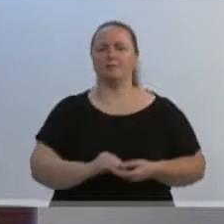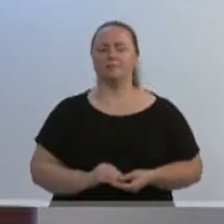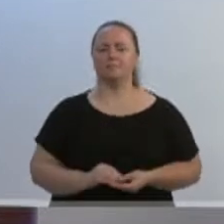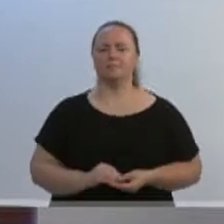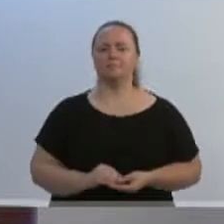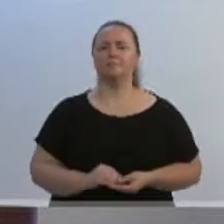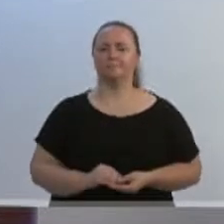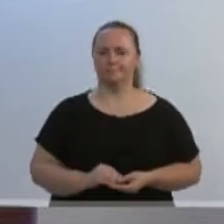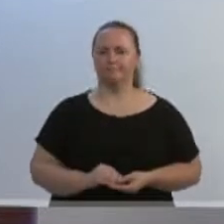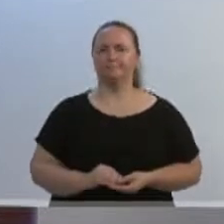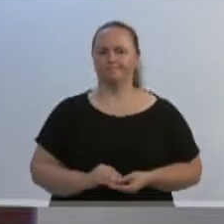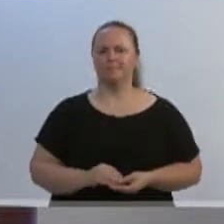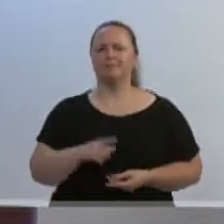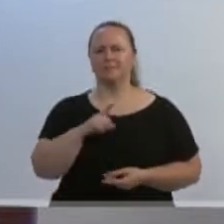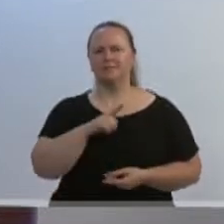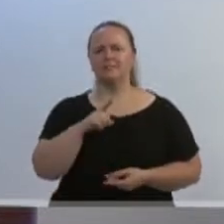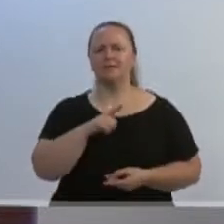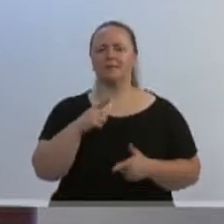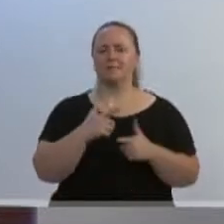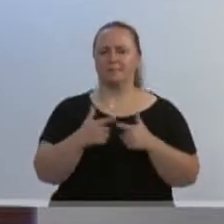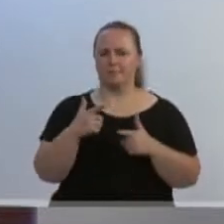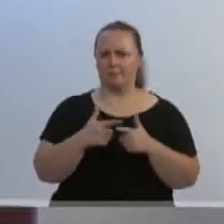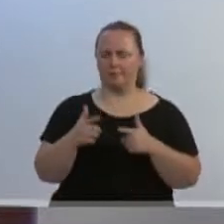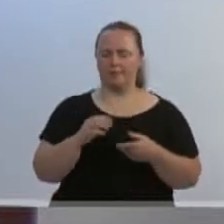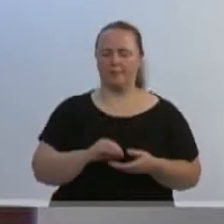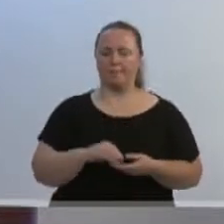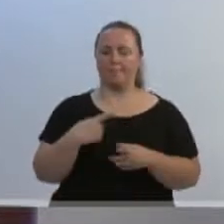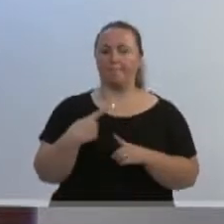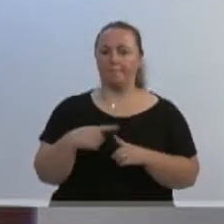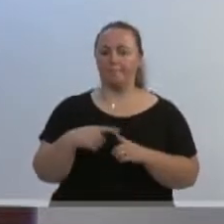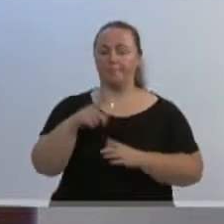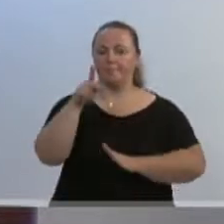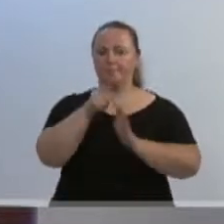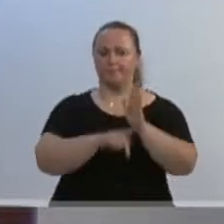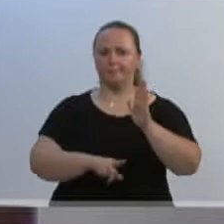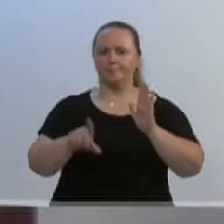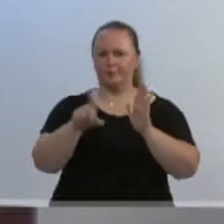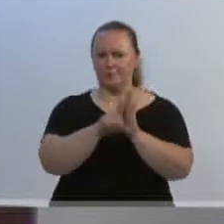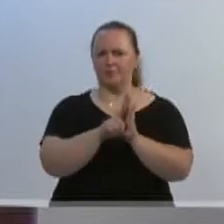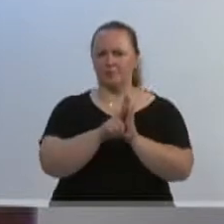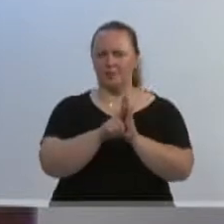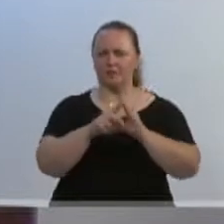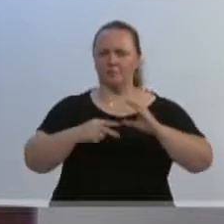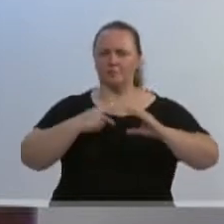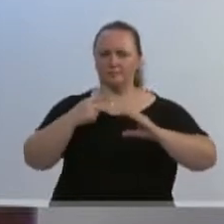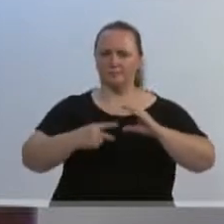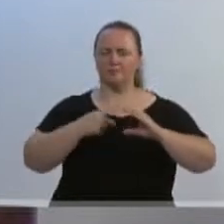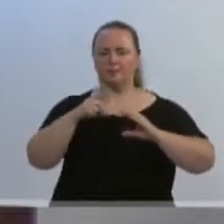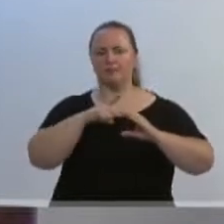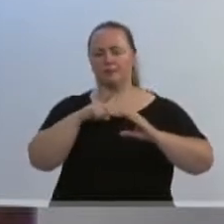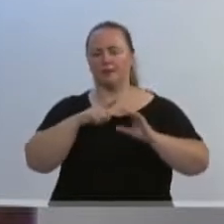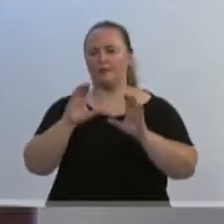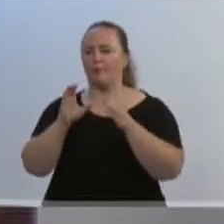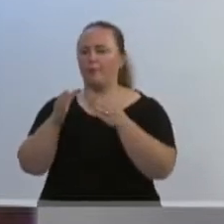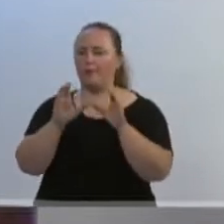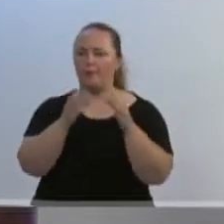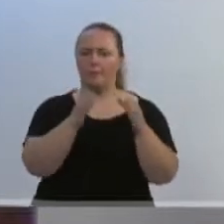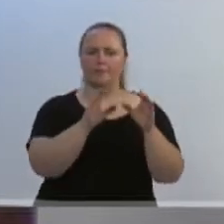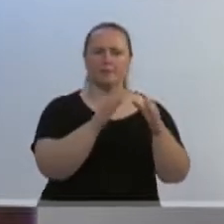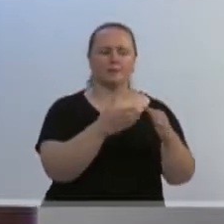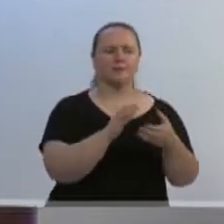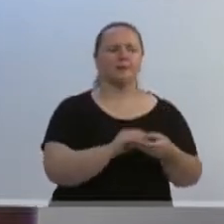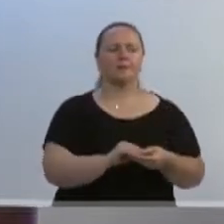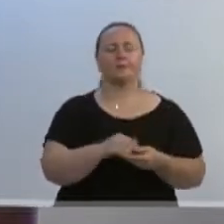talvez equivocado. E eu digo por quê. Quando se passa um projeto de lei nessa casa, ela tramita nas comissões, tem um